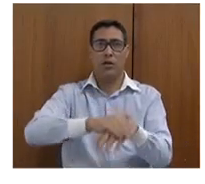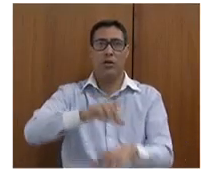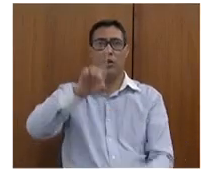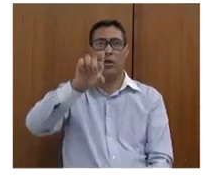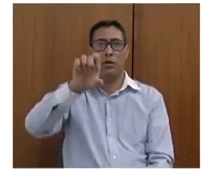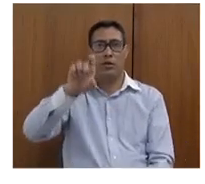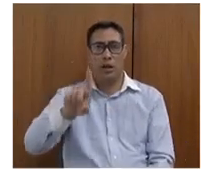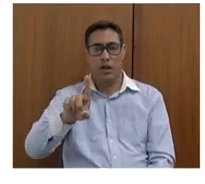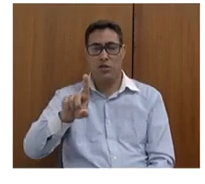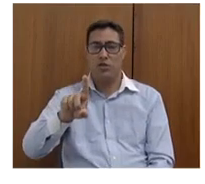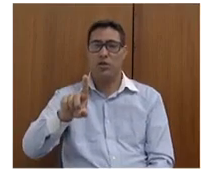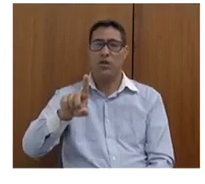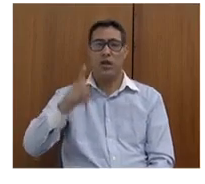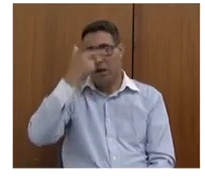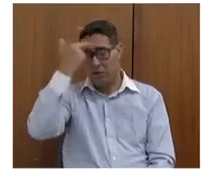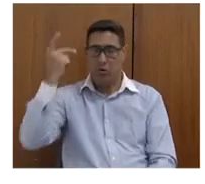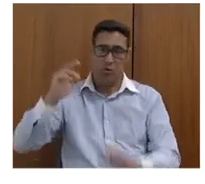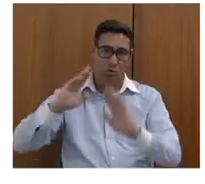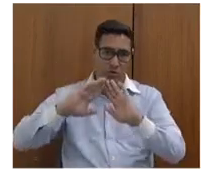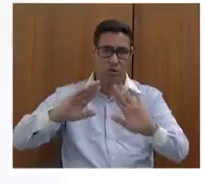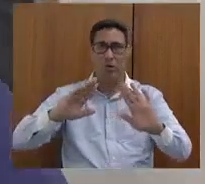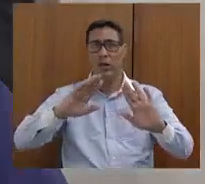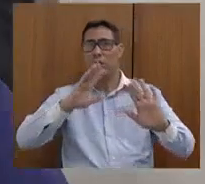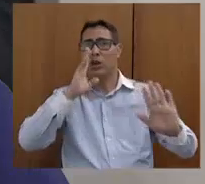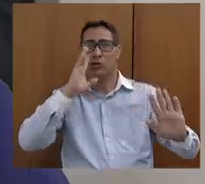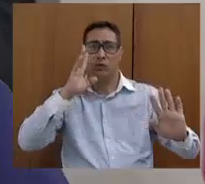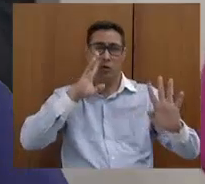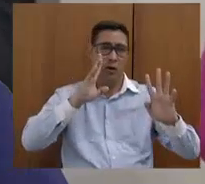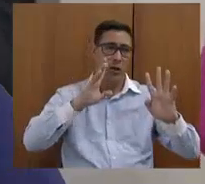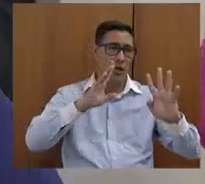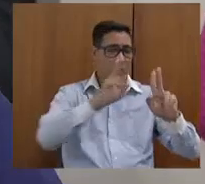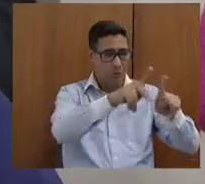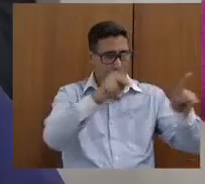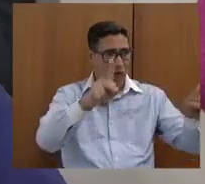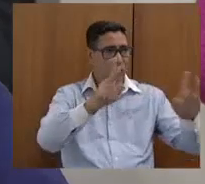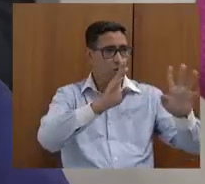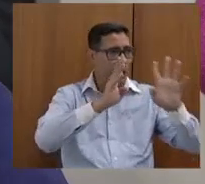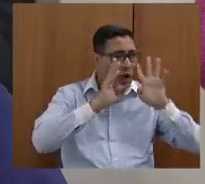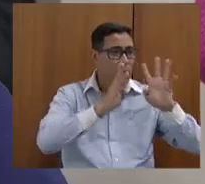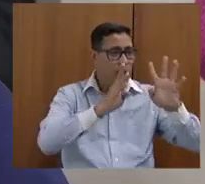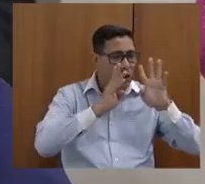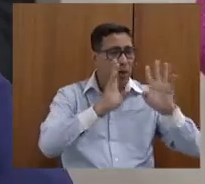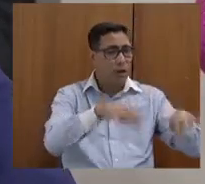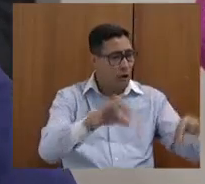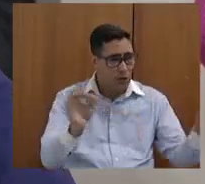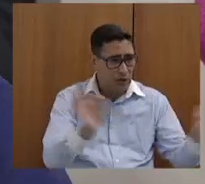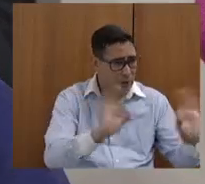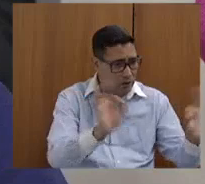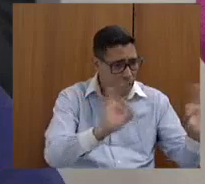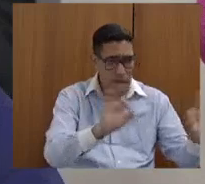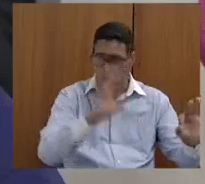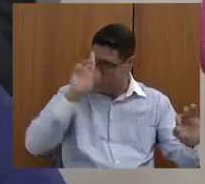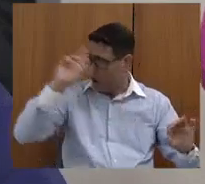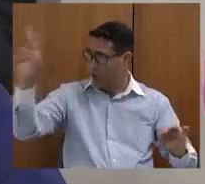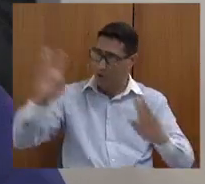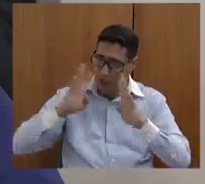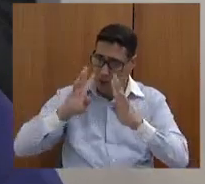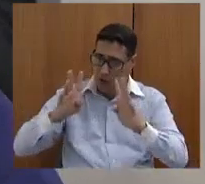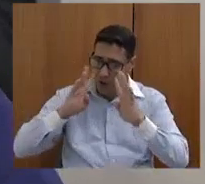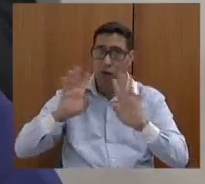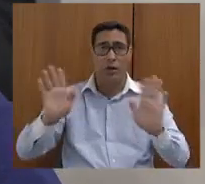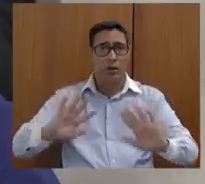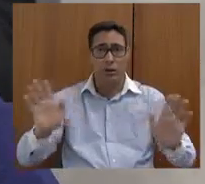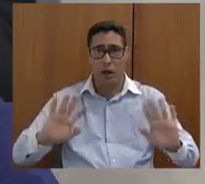nessa rede não foi escutado para servidor não foi escutado nenhum professor para ser feito não foi escutado nenhum diretor e aqui eu